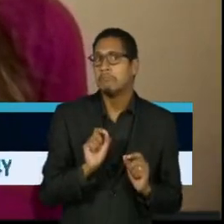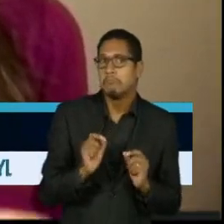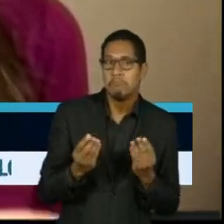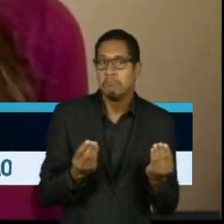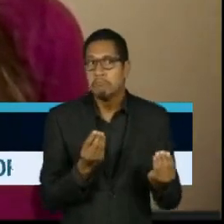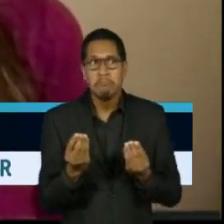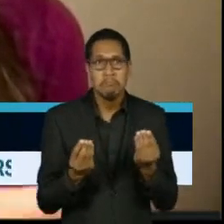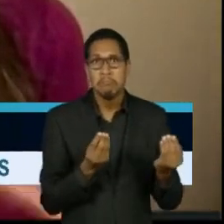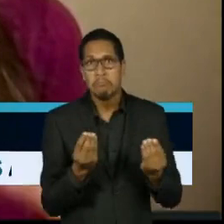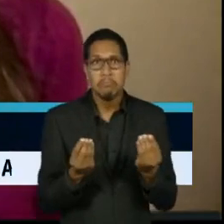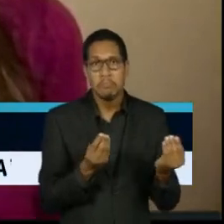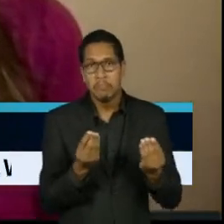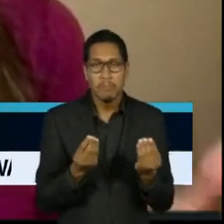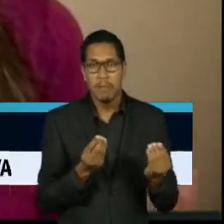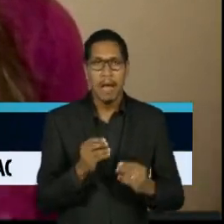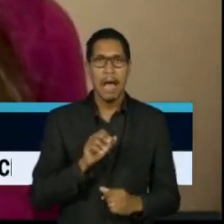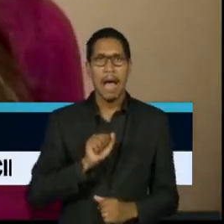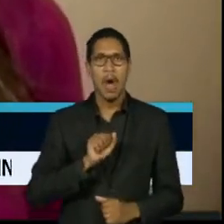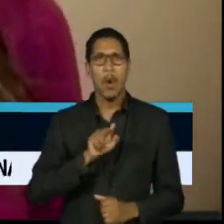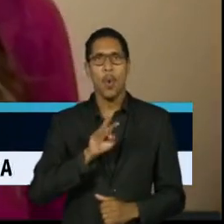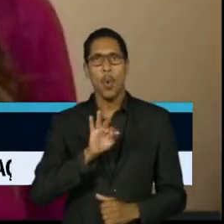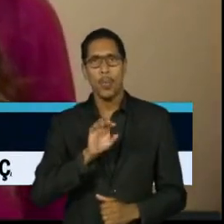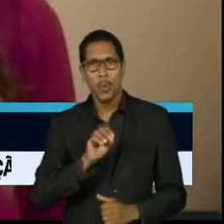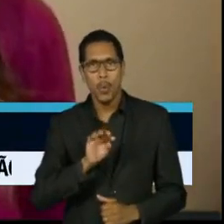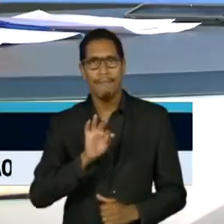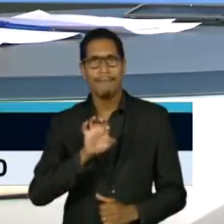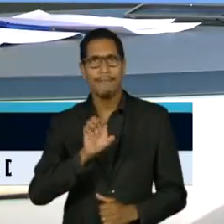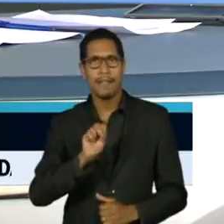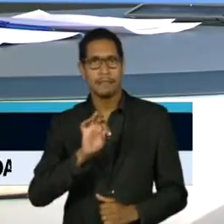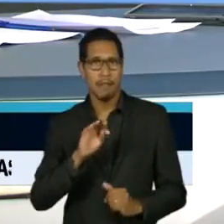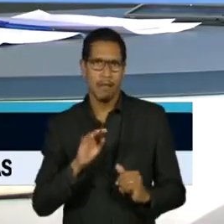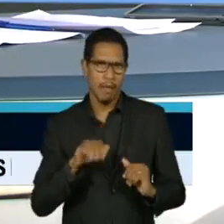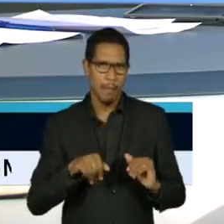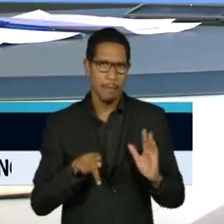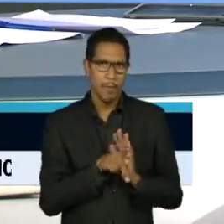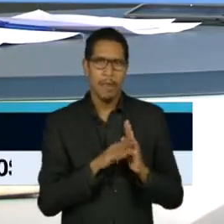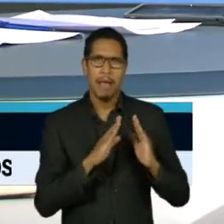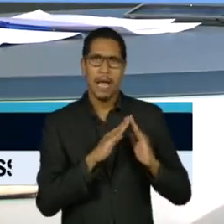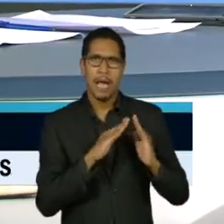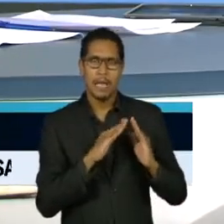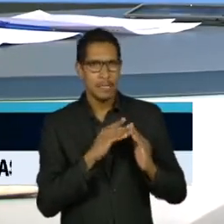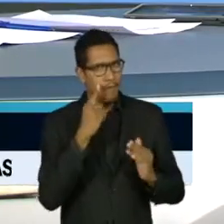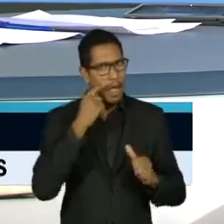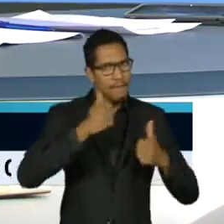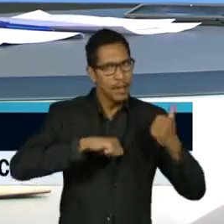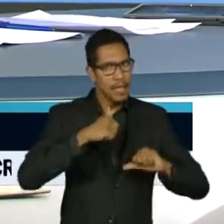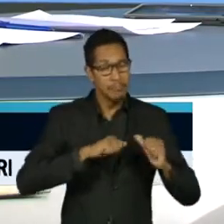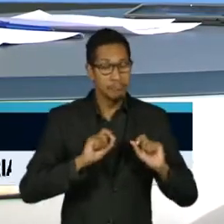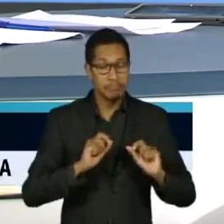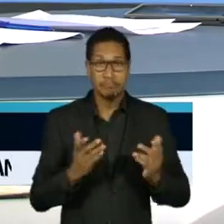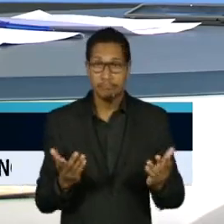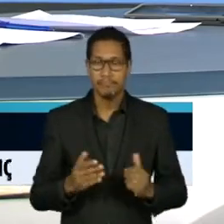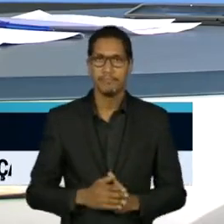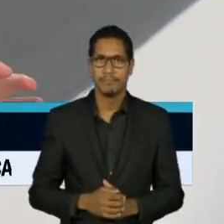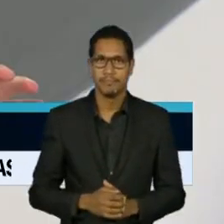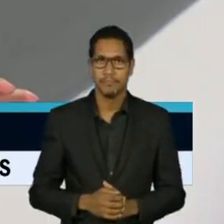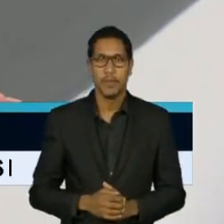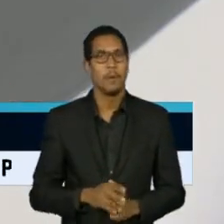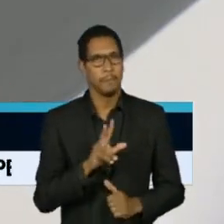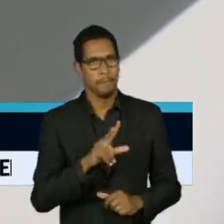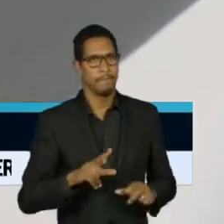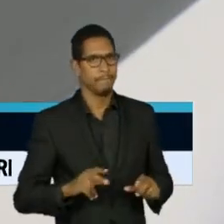autorizou essa testagem, autotestagem em casa. Vecina, então, a resposta para a Patrícia? Primeira resposta para a